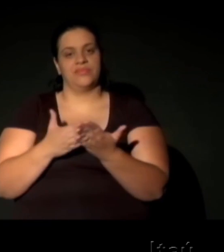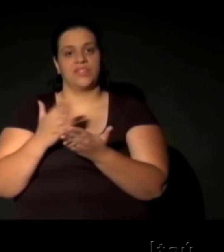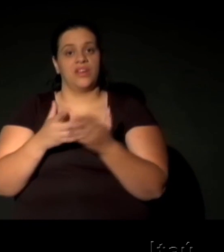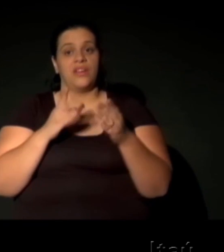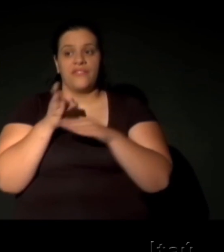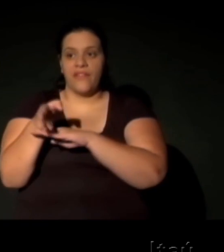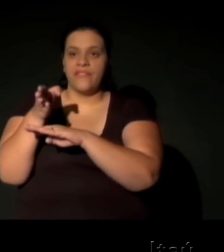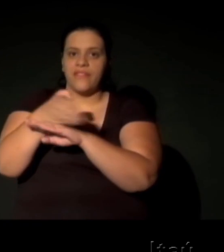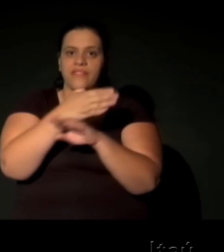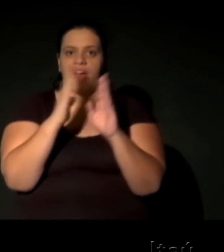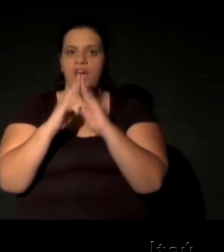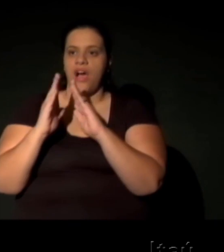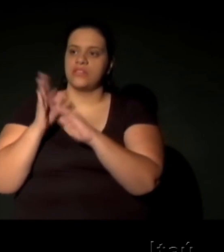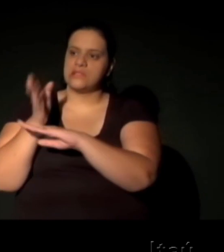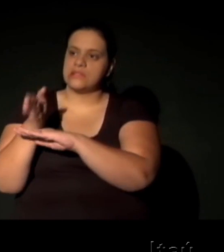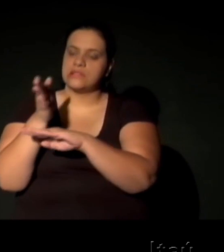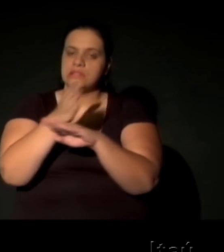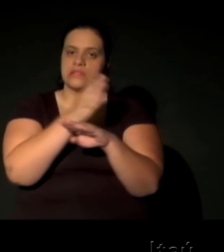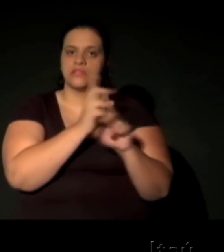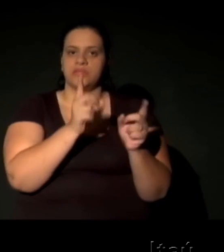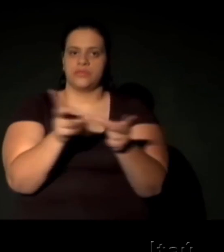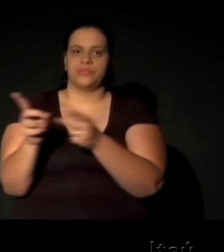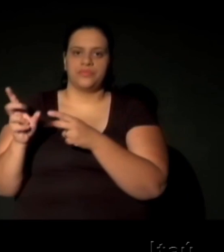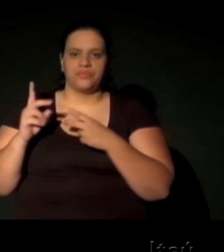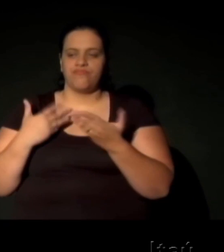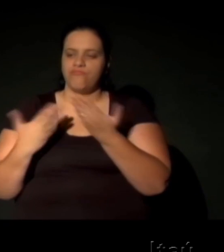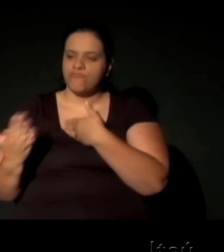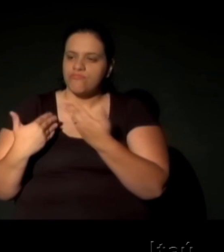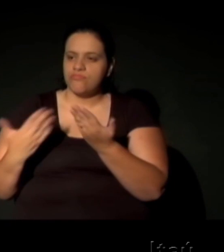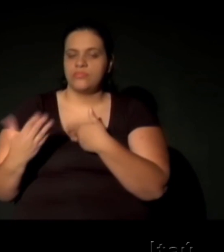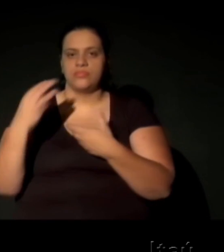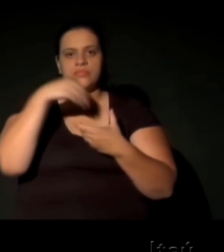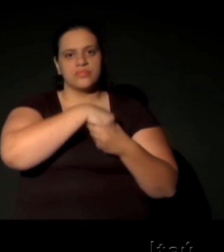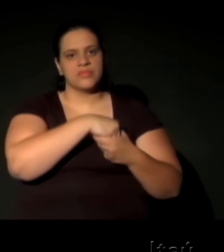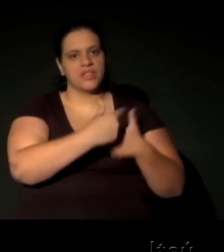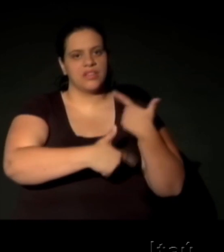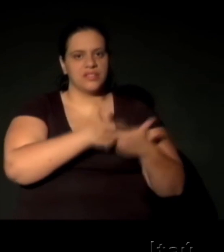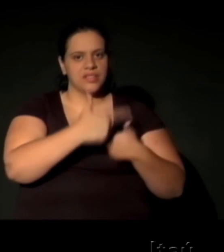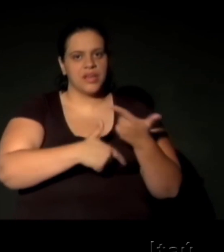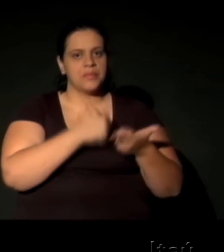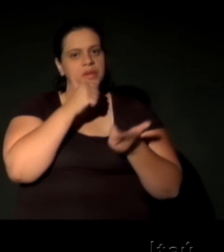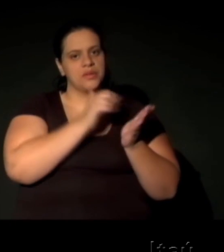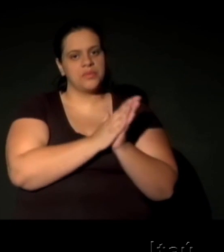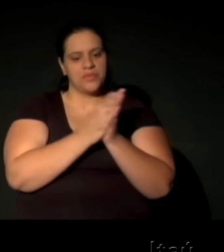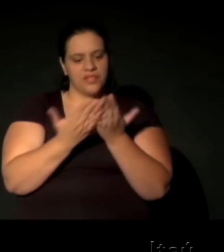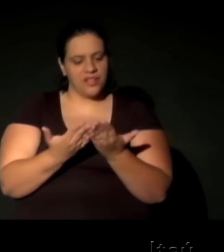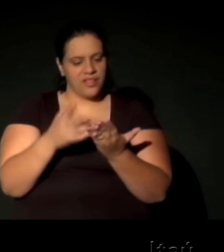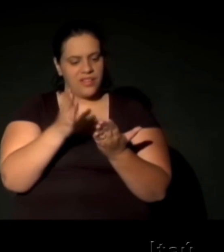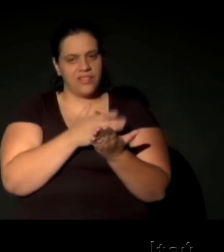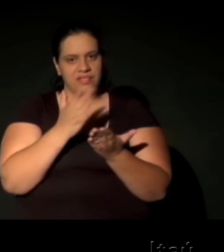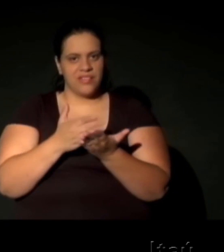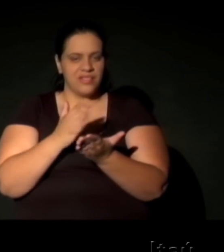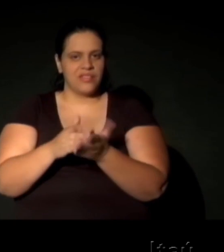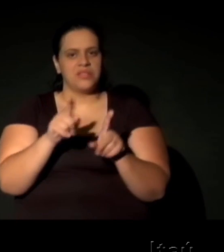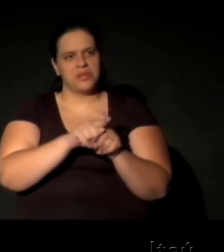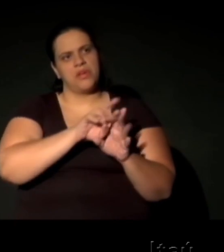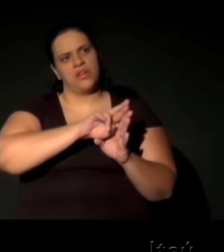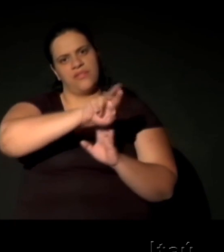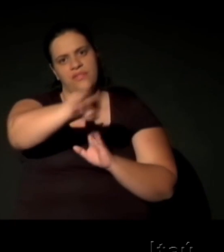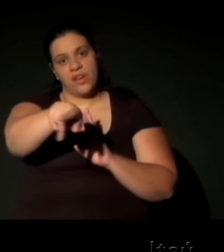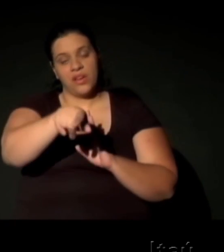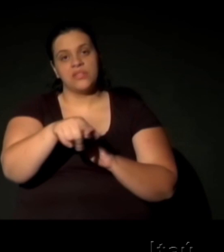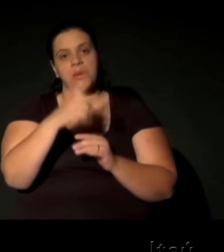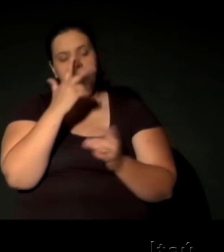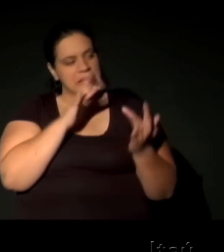nas Casas né que tem uma relação de afetiva no trabalho chega a menina com catálogo da Avon de outras né é uma relação